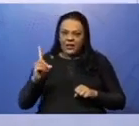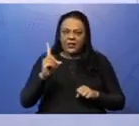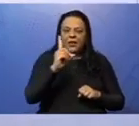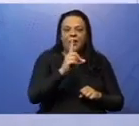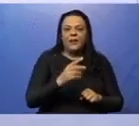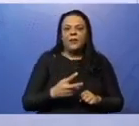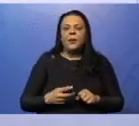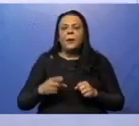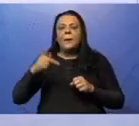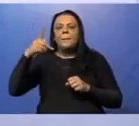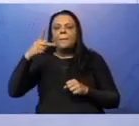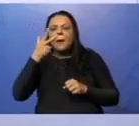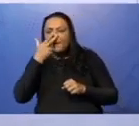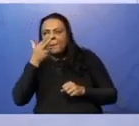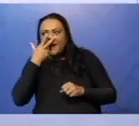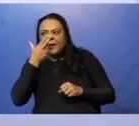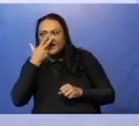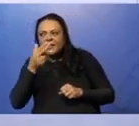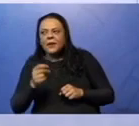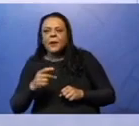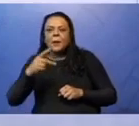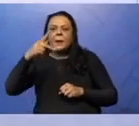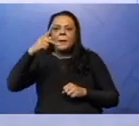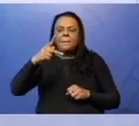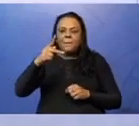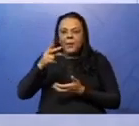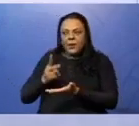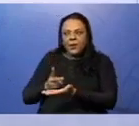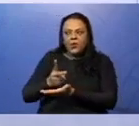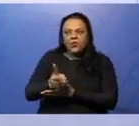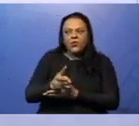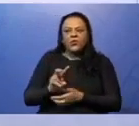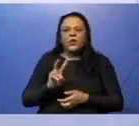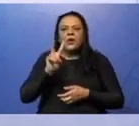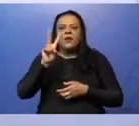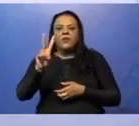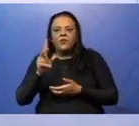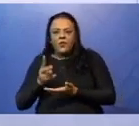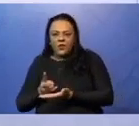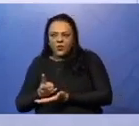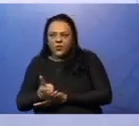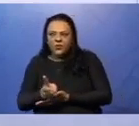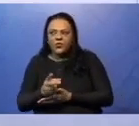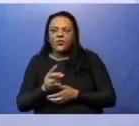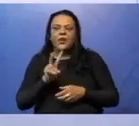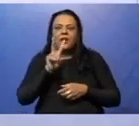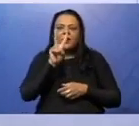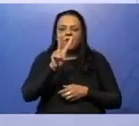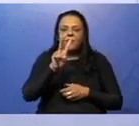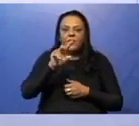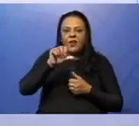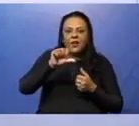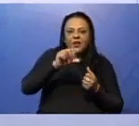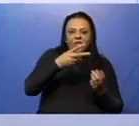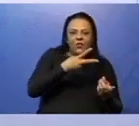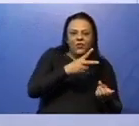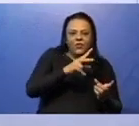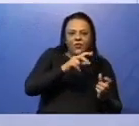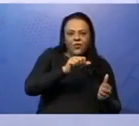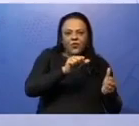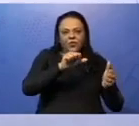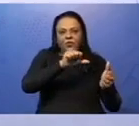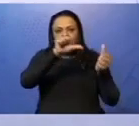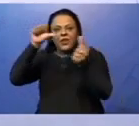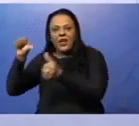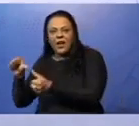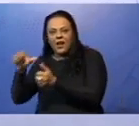de permanecer, C de continuar, V de virar e V de viver. São somente esses os verbos de